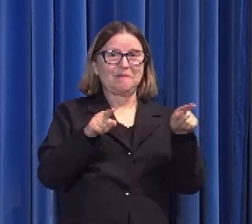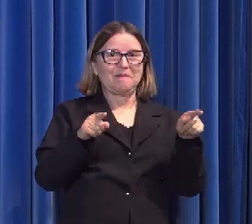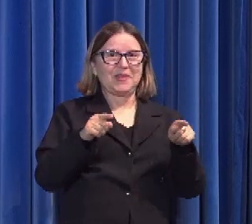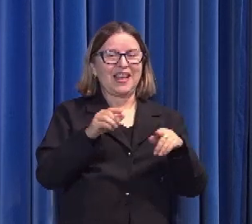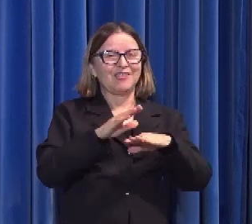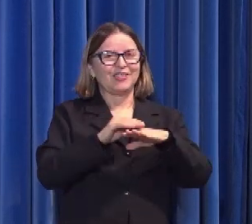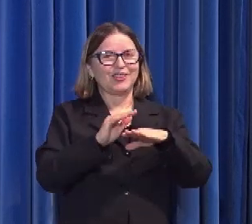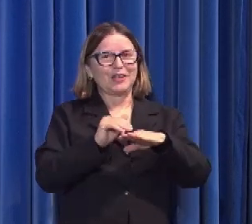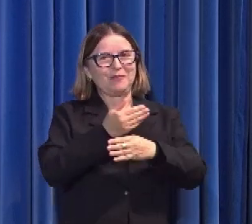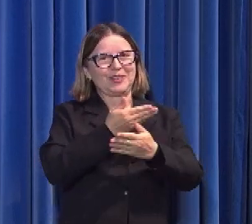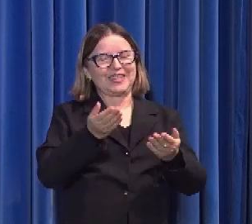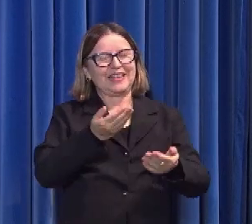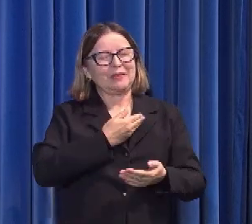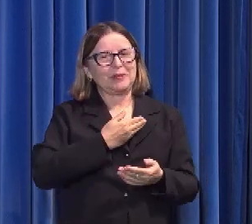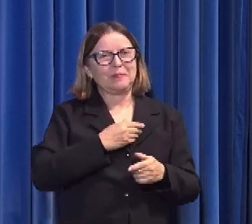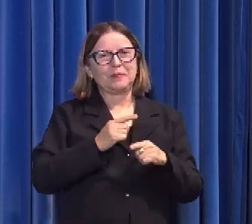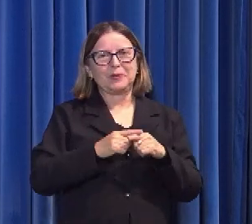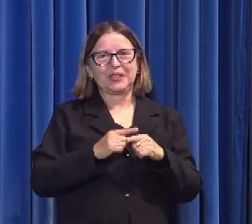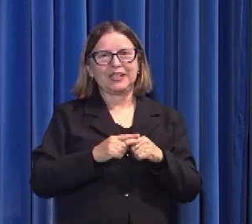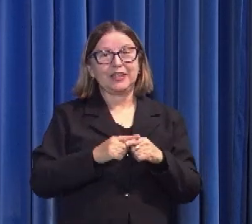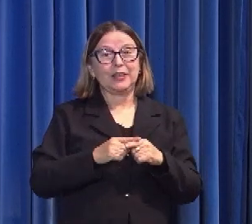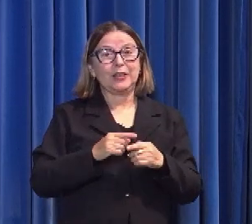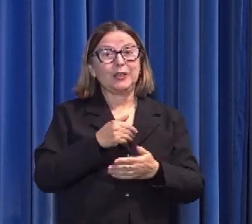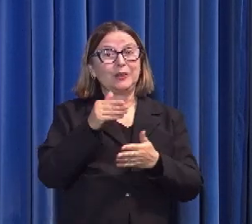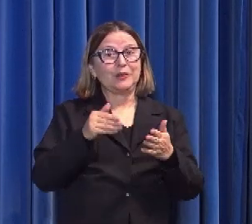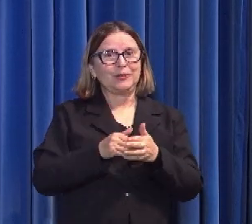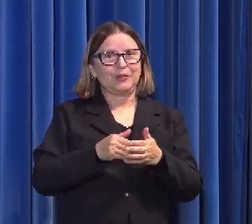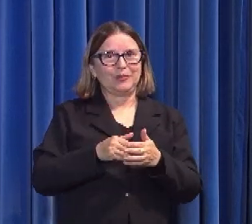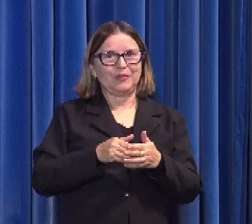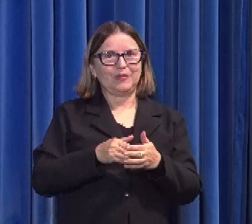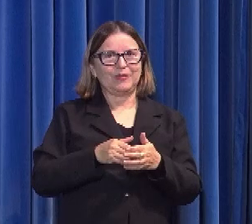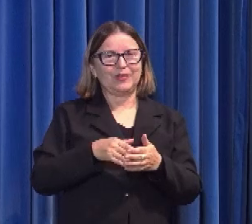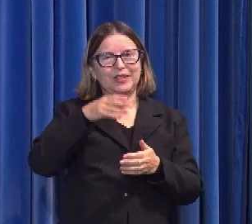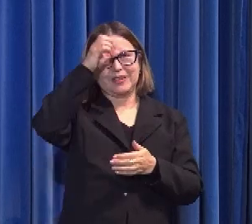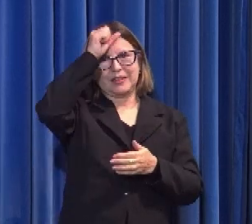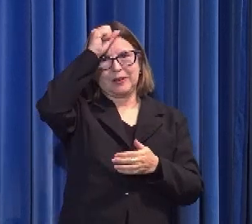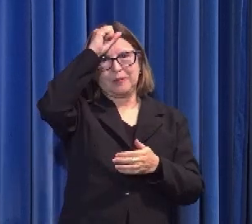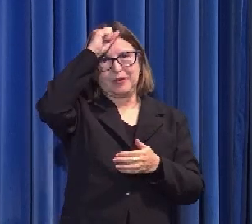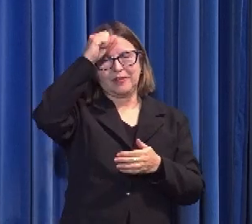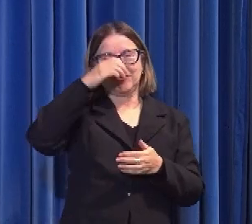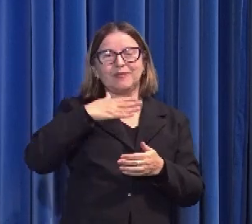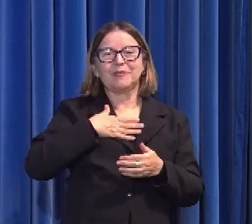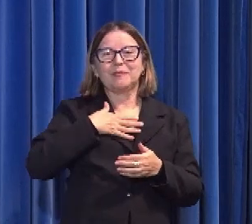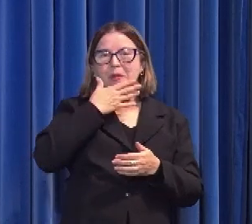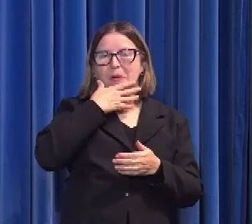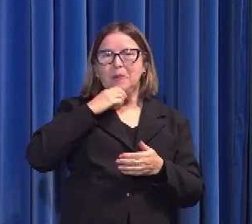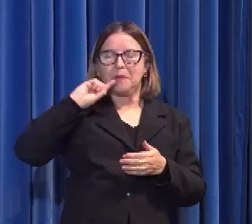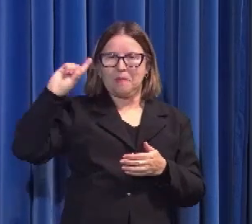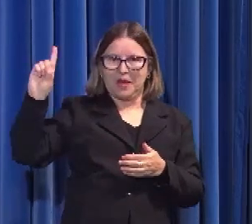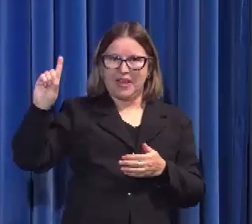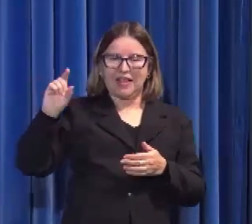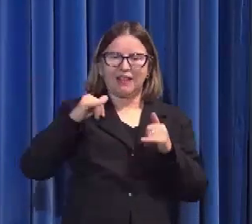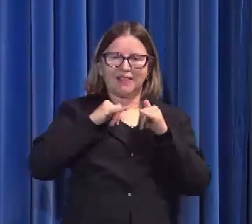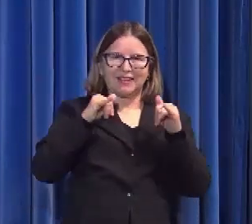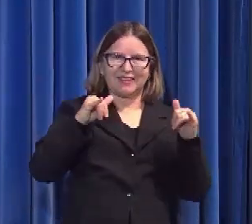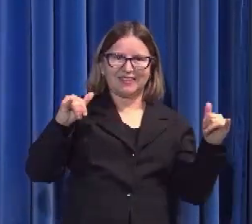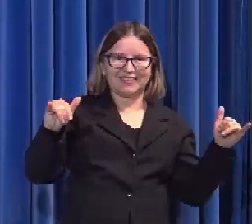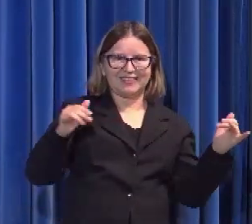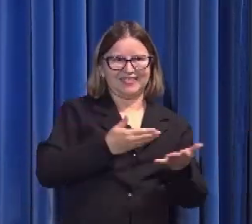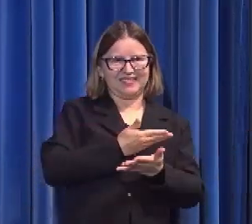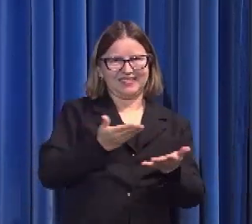porque tudo quanto ouvi de meu pai vos tenho dado a conhecer agora Jesus está chamando